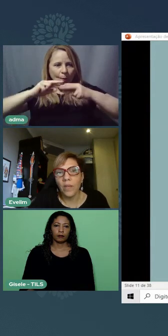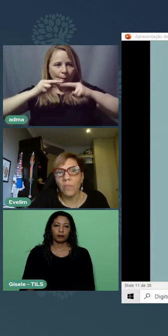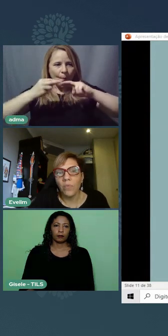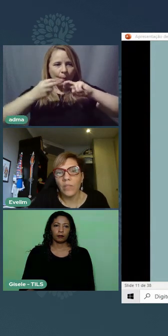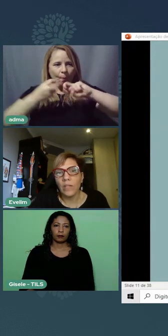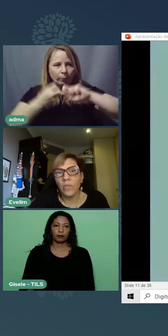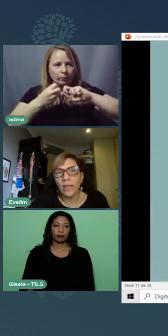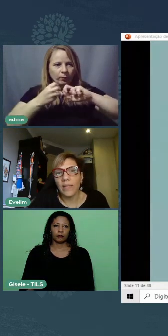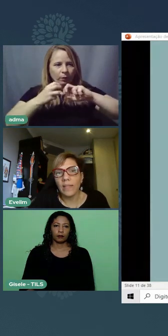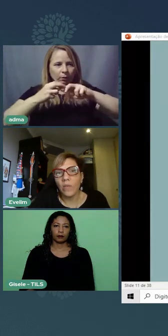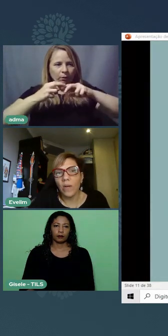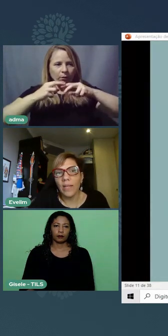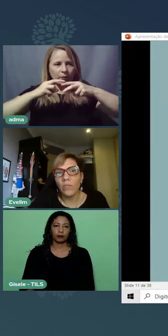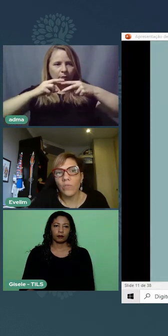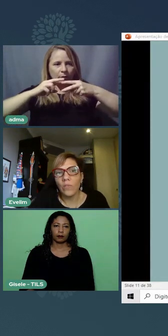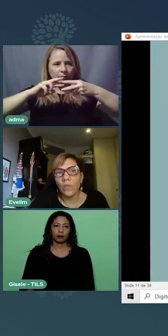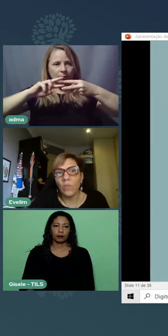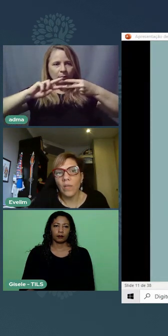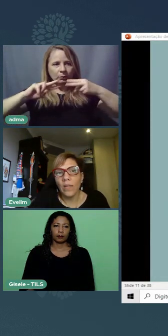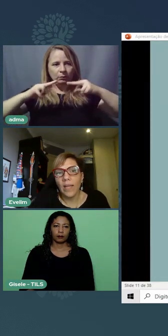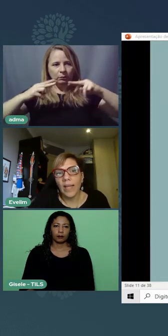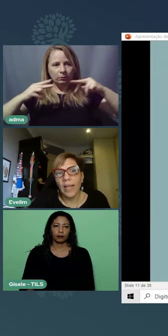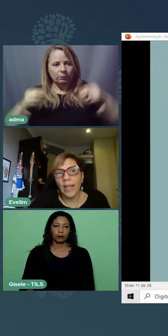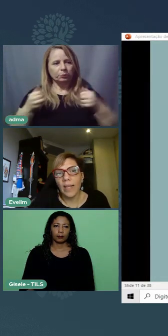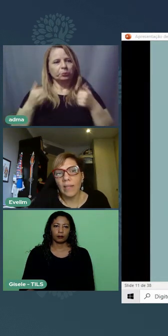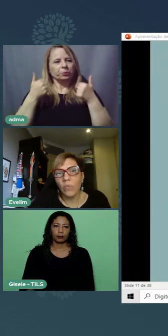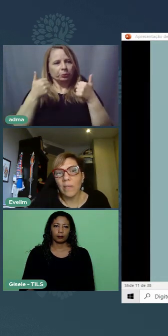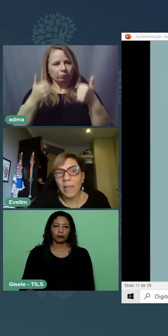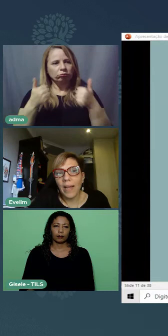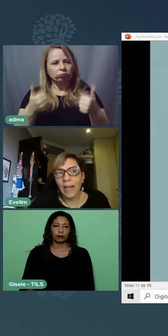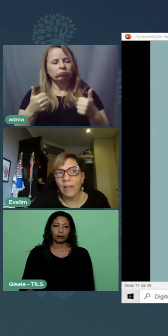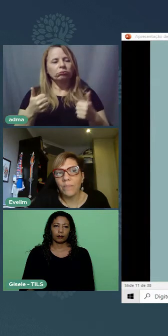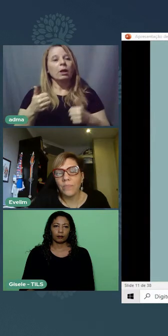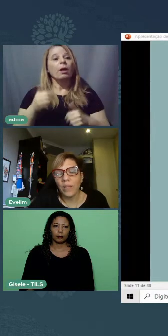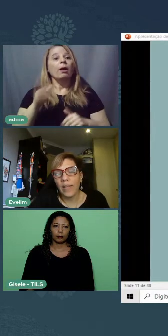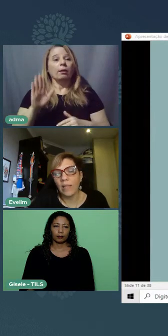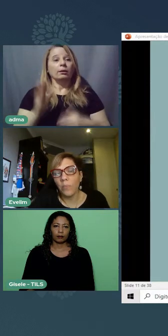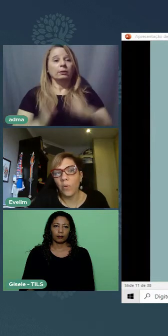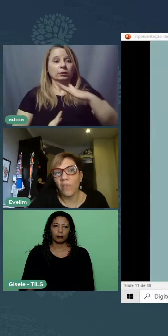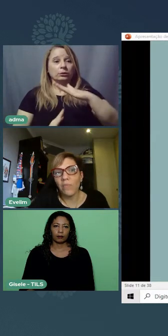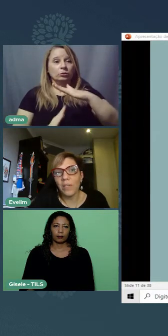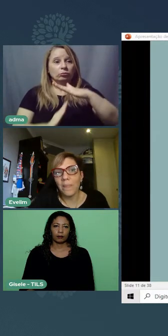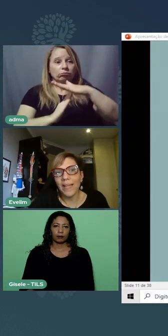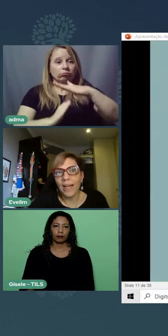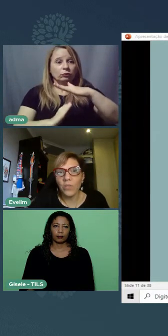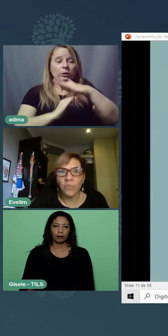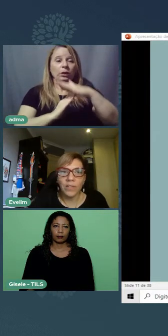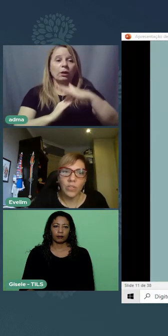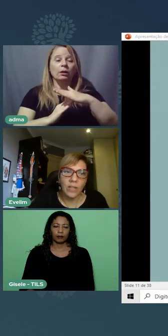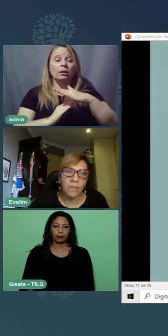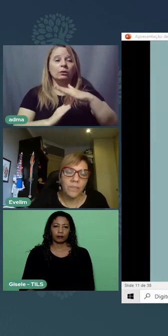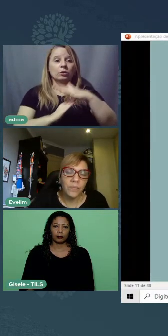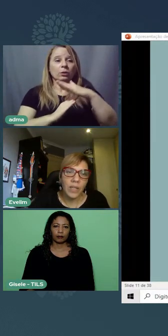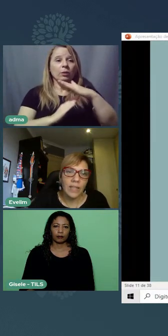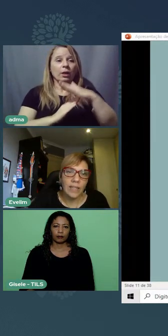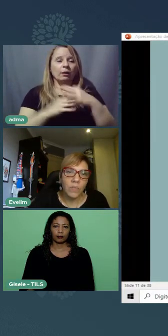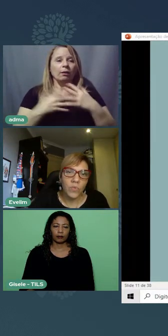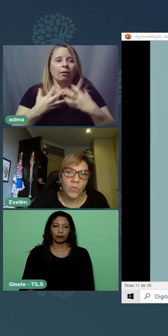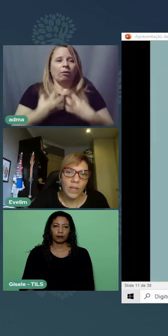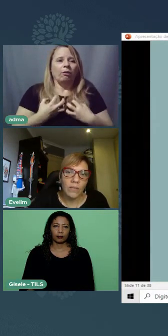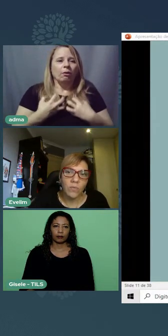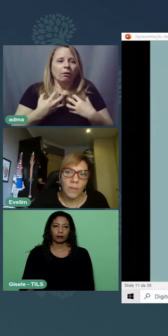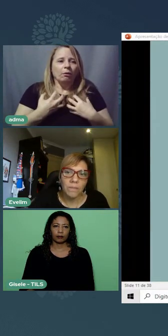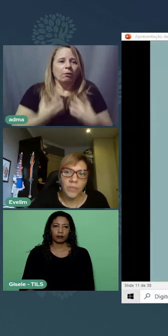torácica, mostrando aí, então, a redução do limiar, né, do provável limiar de fadiga